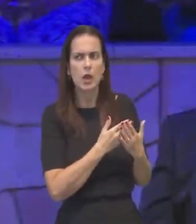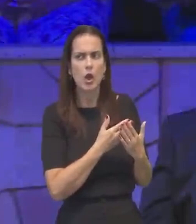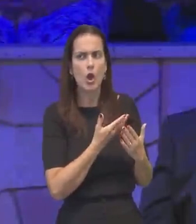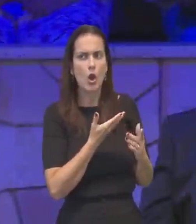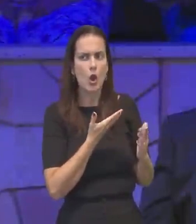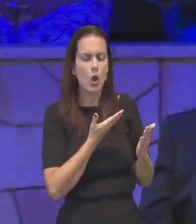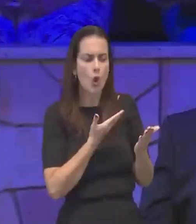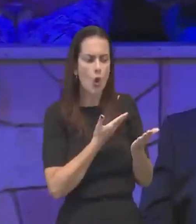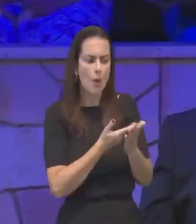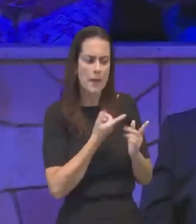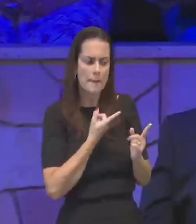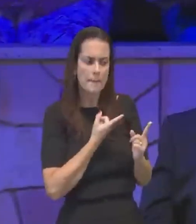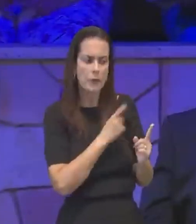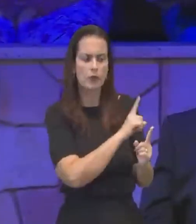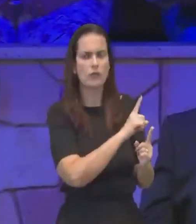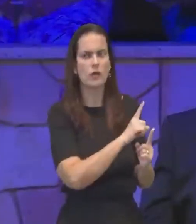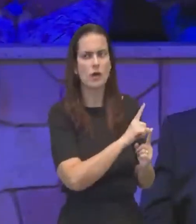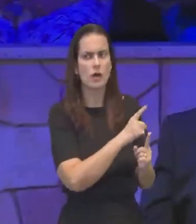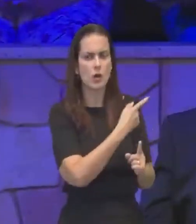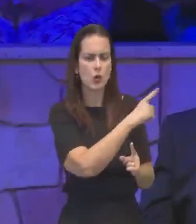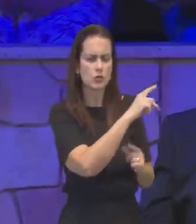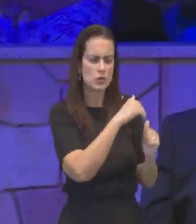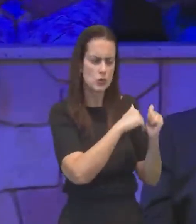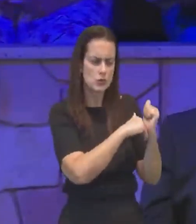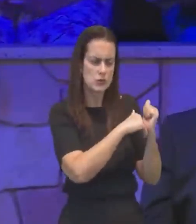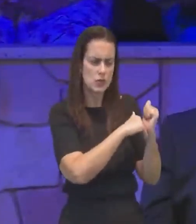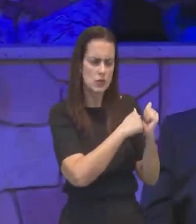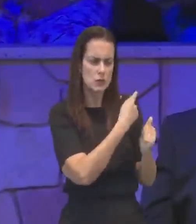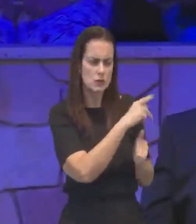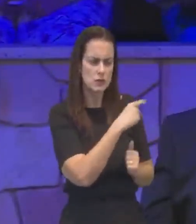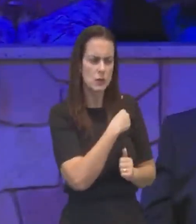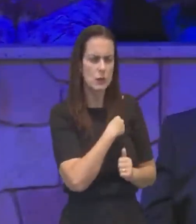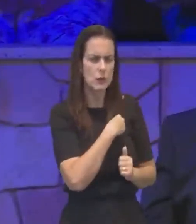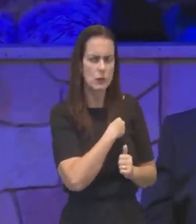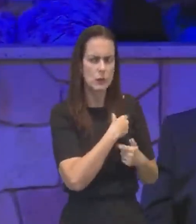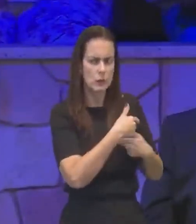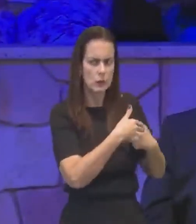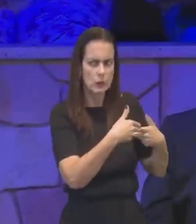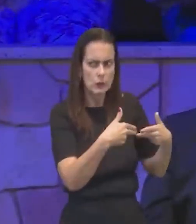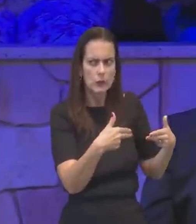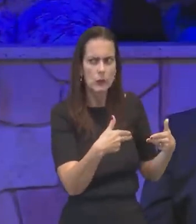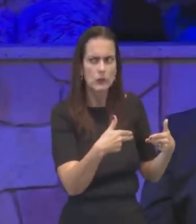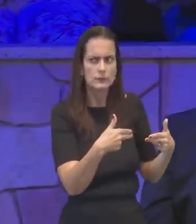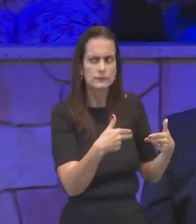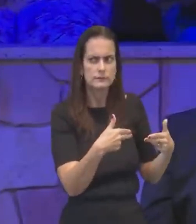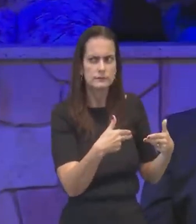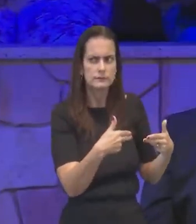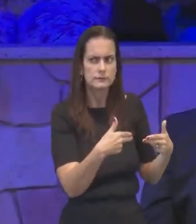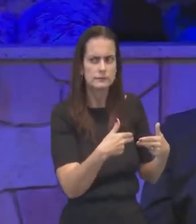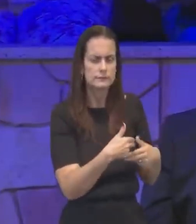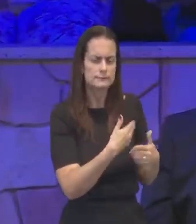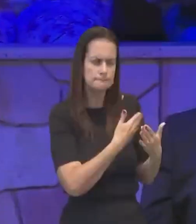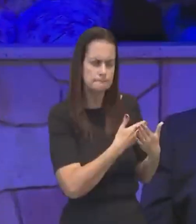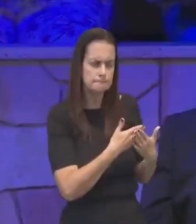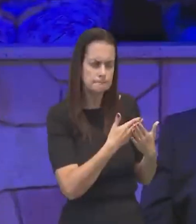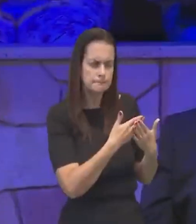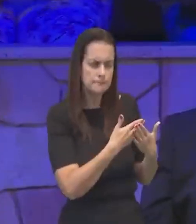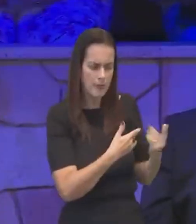provocá-la sobre os seus segredos mais profundos e mais ocultos. Traga os seus maridos aqui para mim.